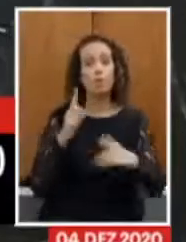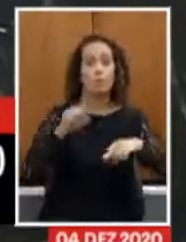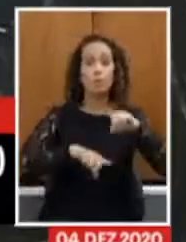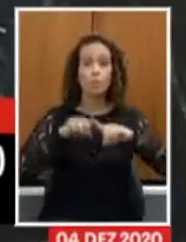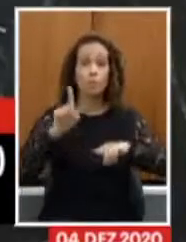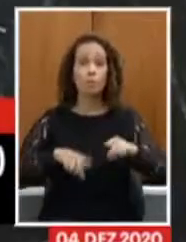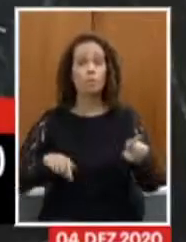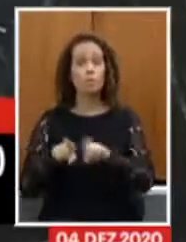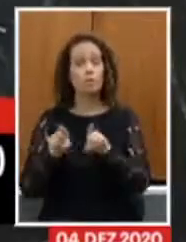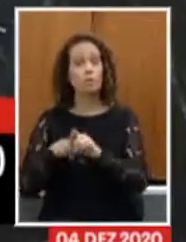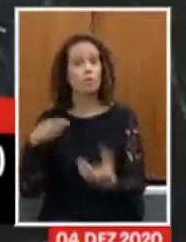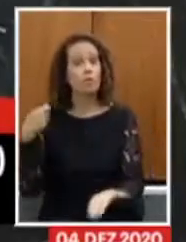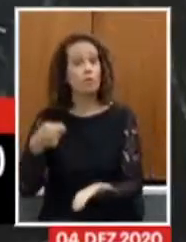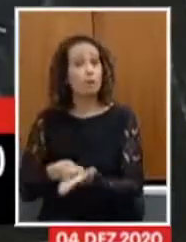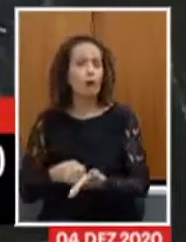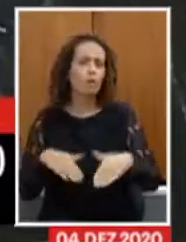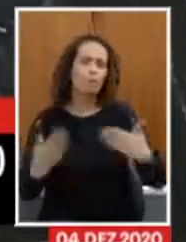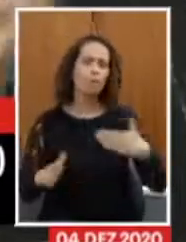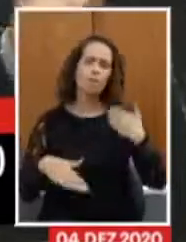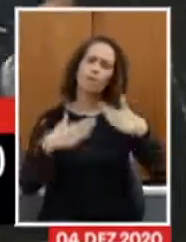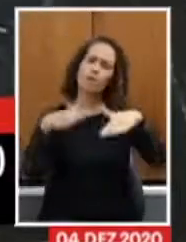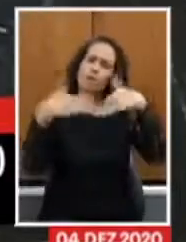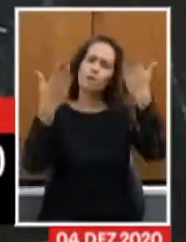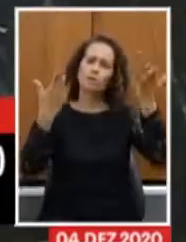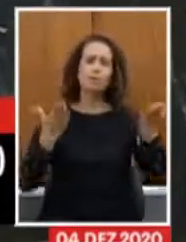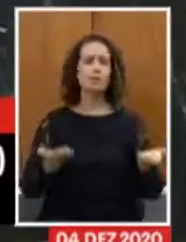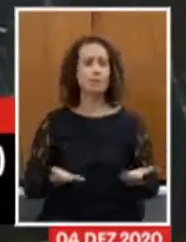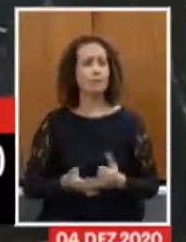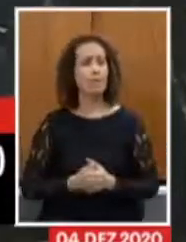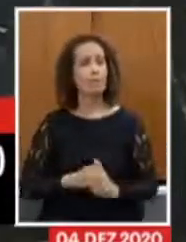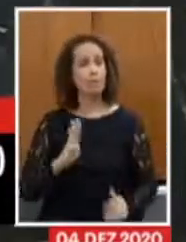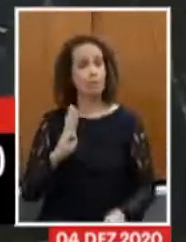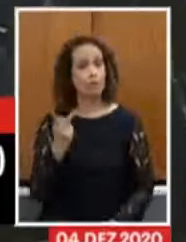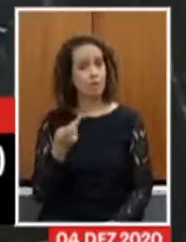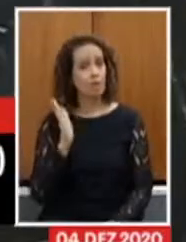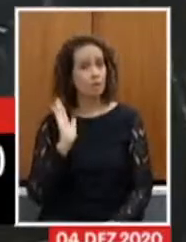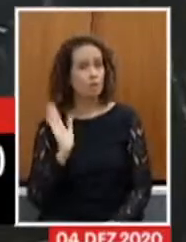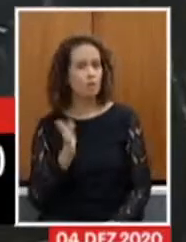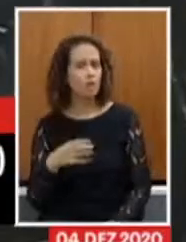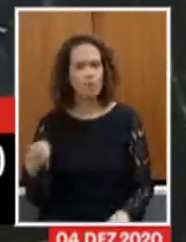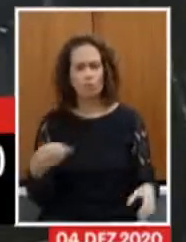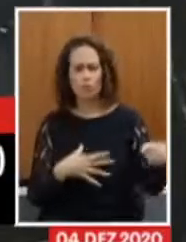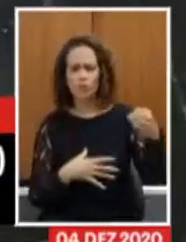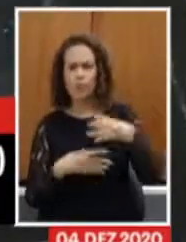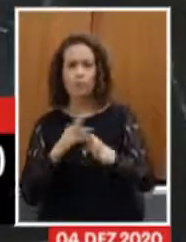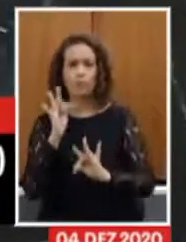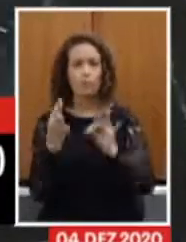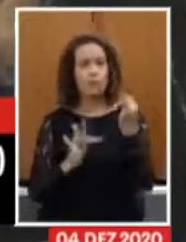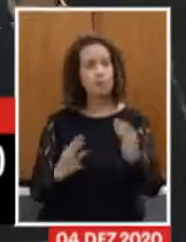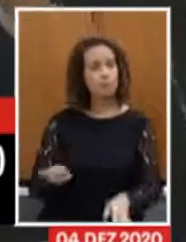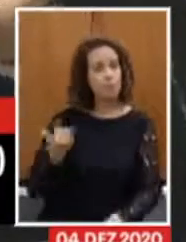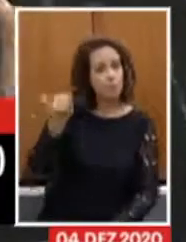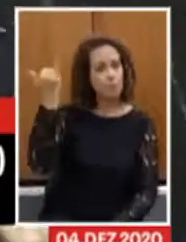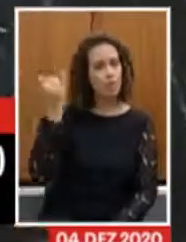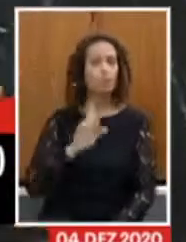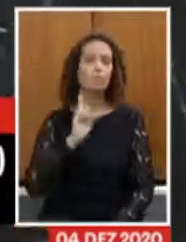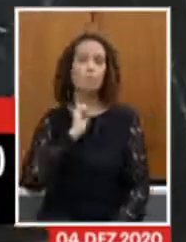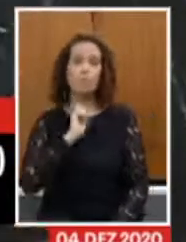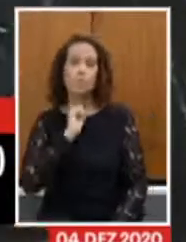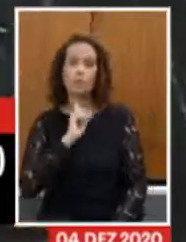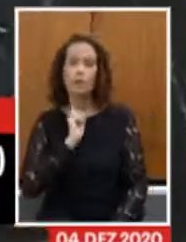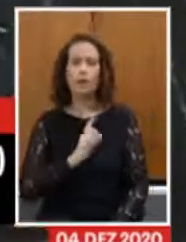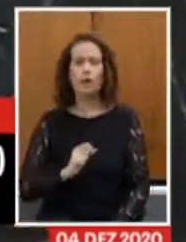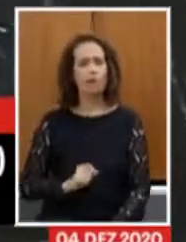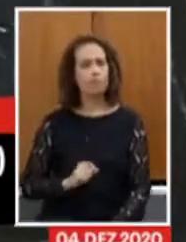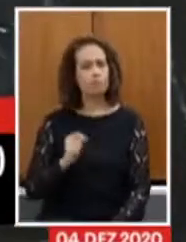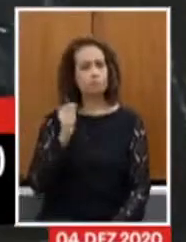crescer e vão desenvolver. E Belo Horizonte já é um centro importante da inovação tecnológica. Minas Gerais, nós ficamos impressionados com o que